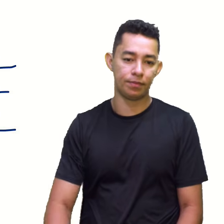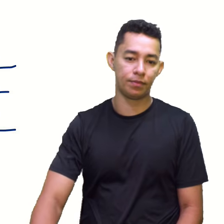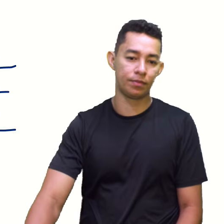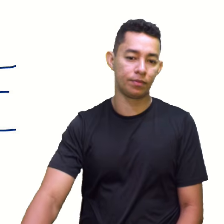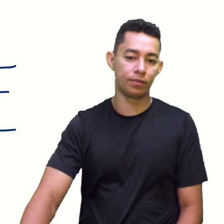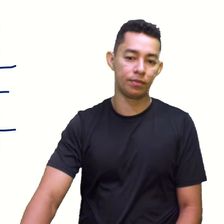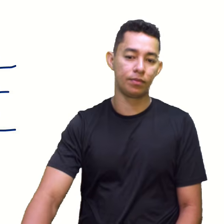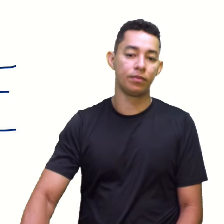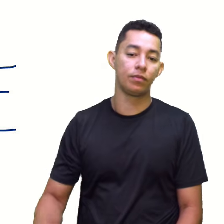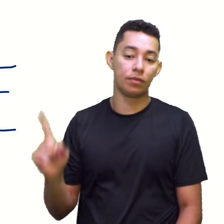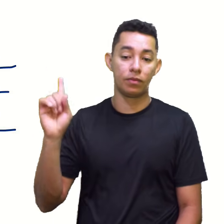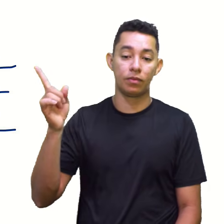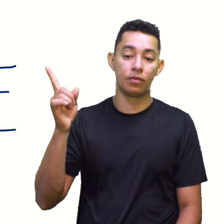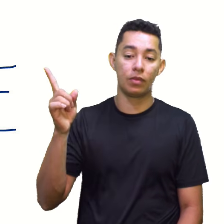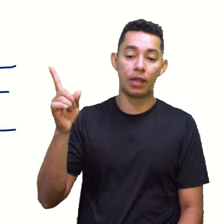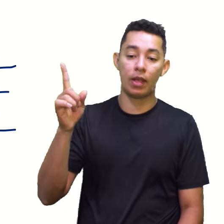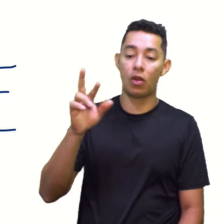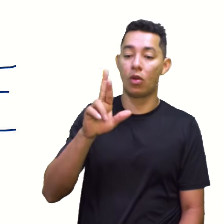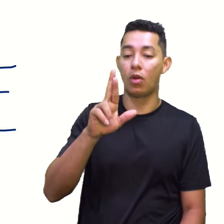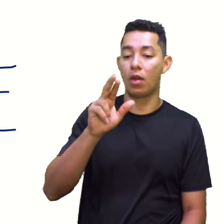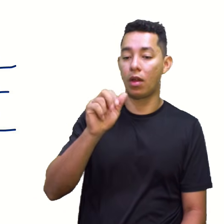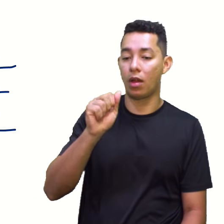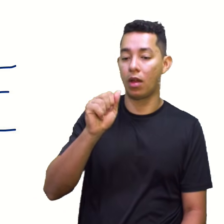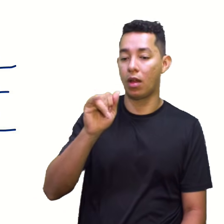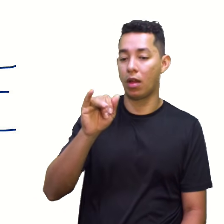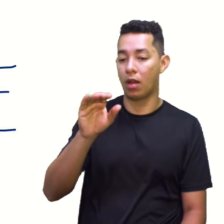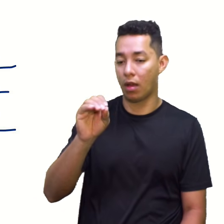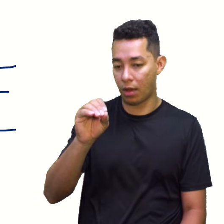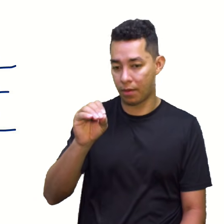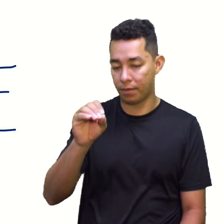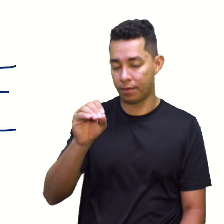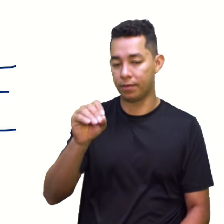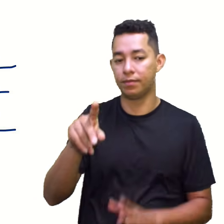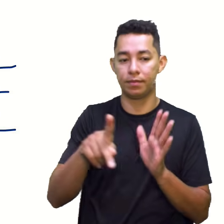o raio do Equador,